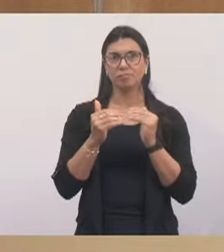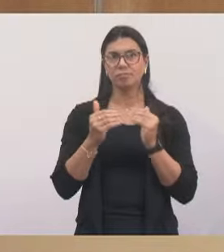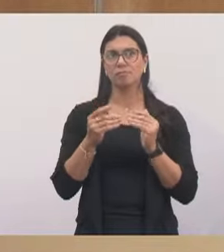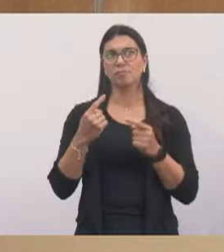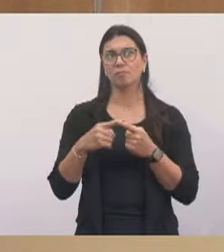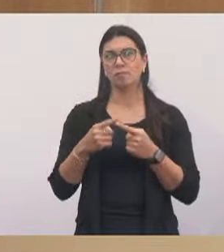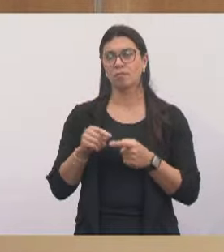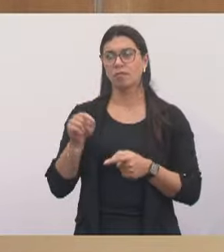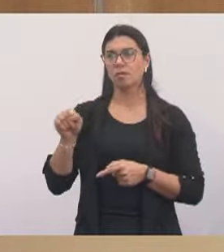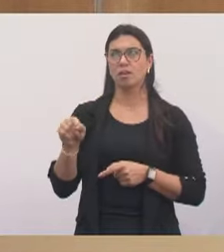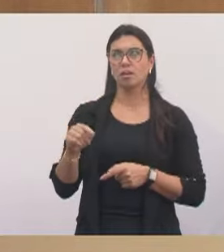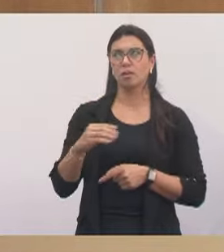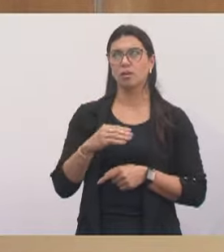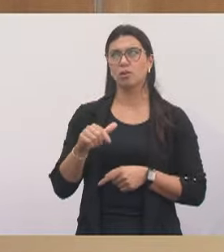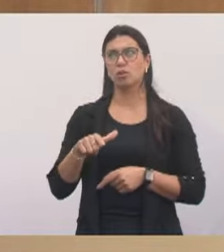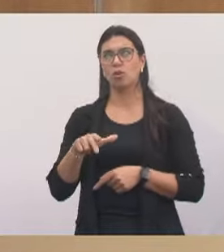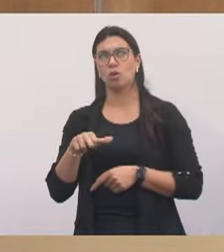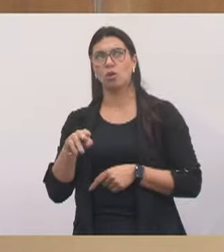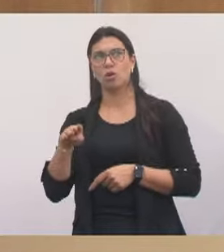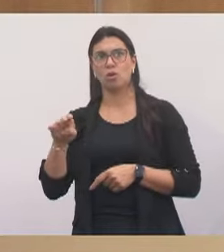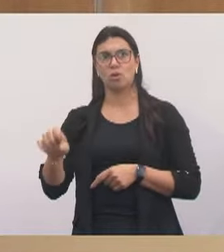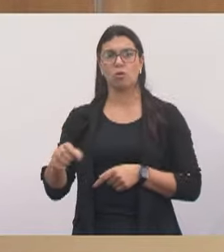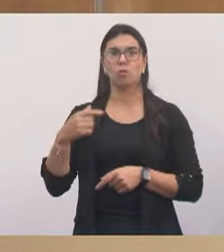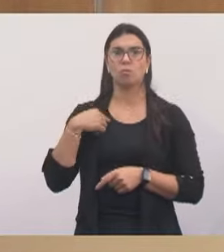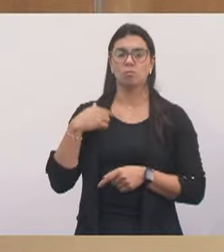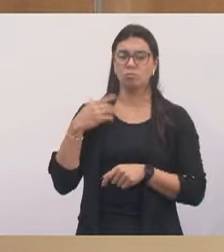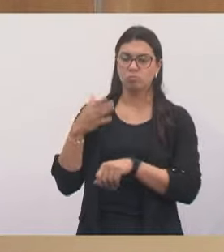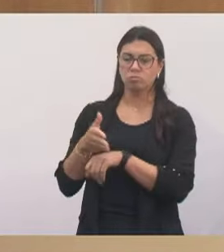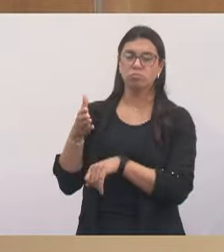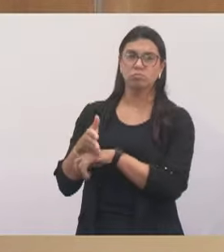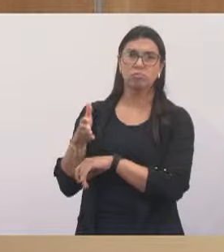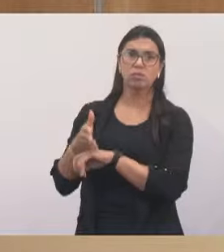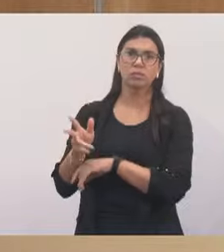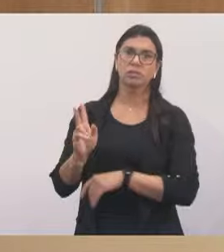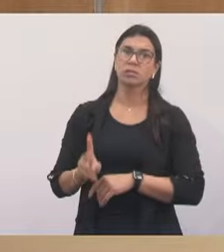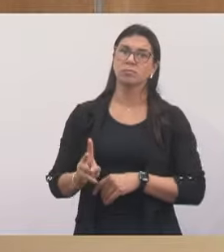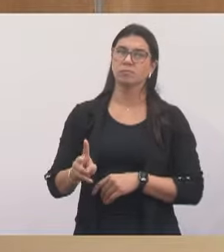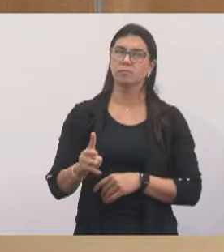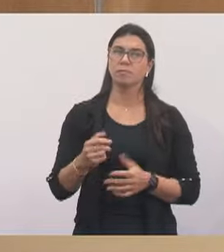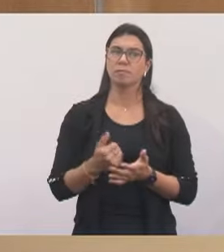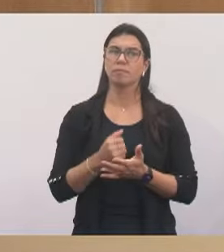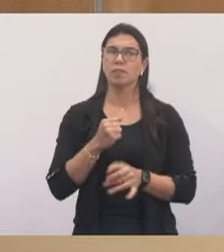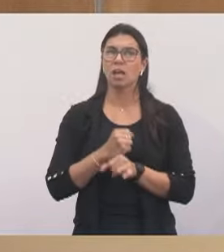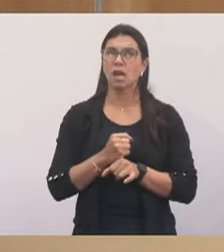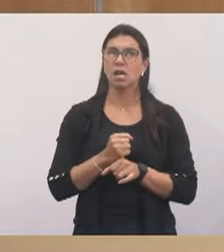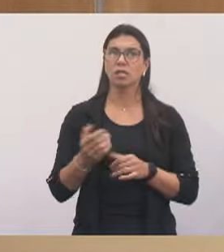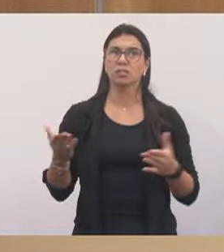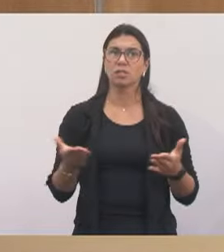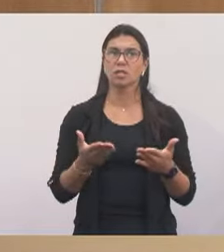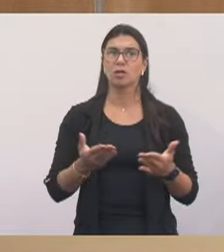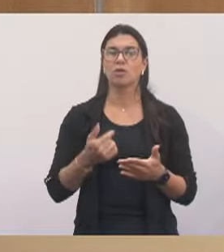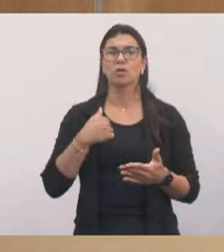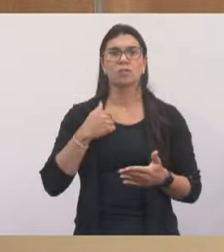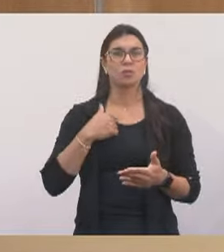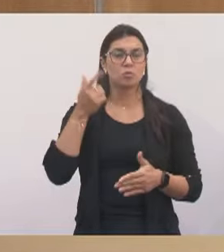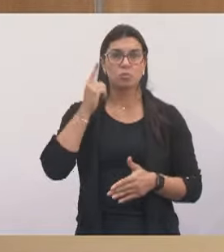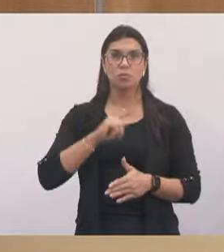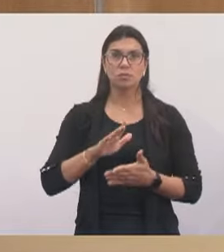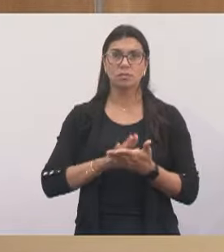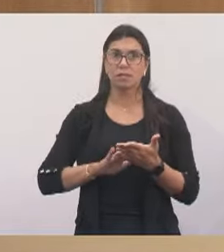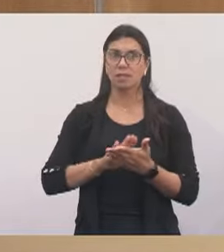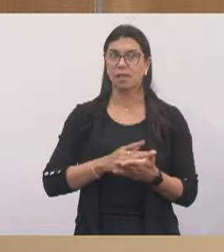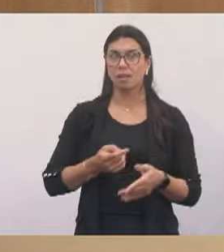frequento, até o ano passado frequentei, disputei o campeonato, esse ano está um pouco mais difícil, mas vamos ver se até o final do ano eu consigo aí